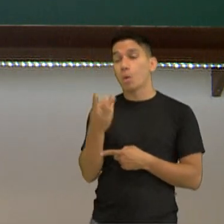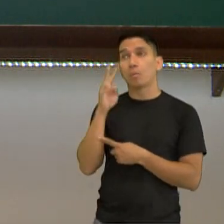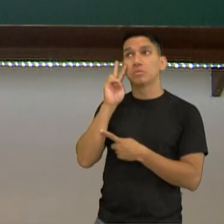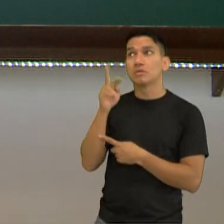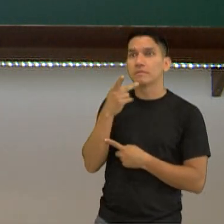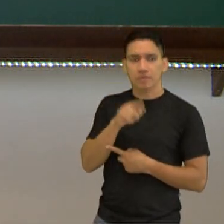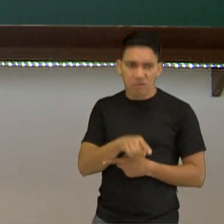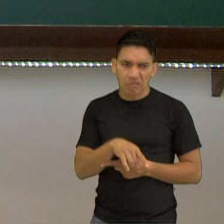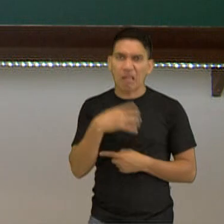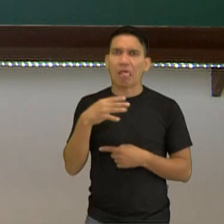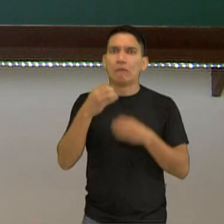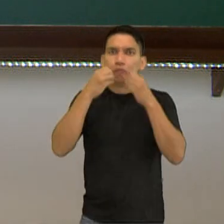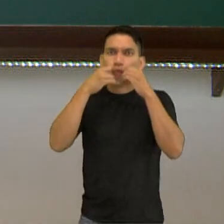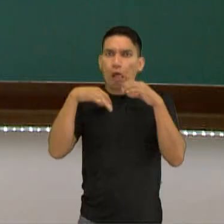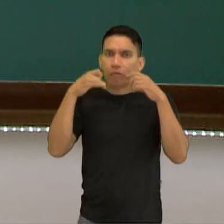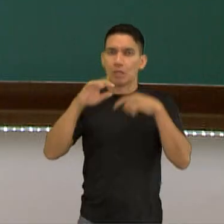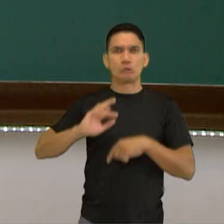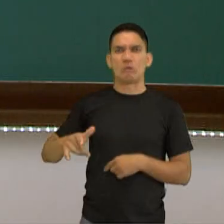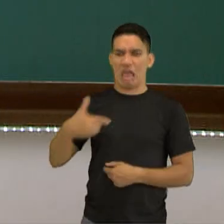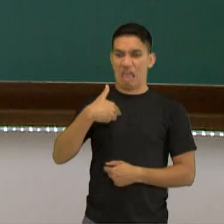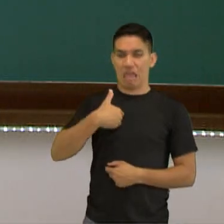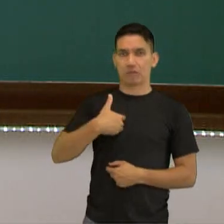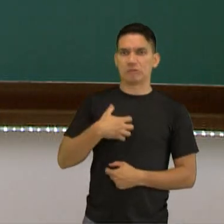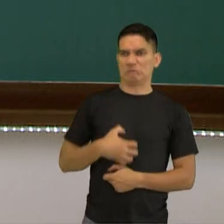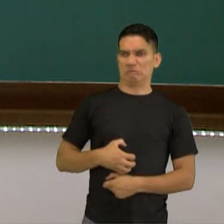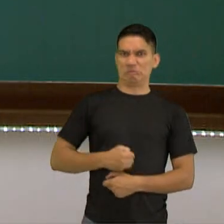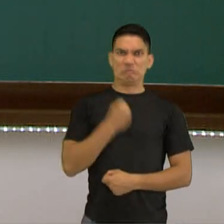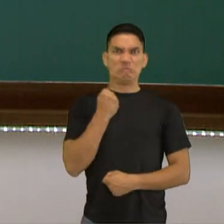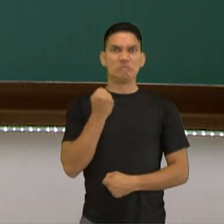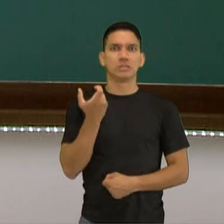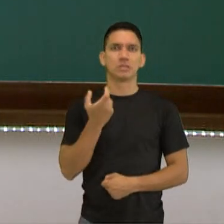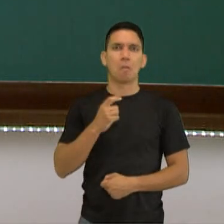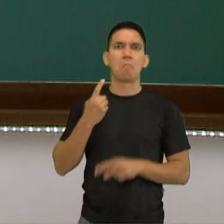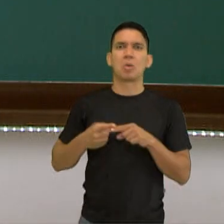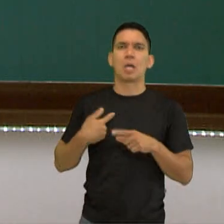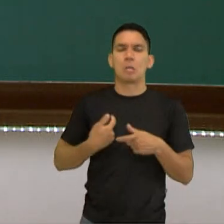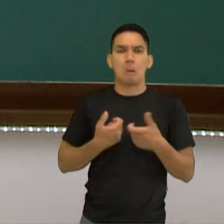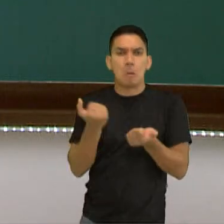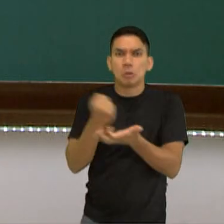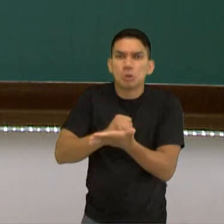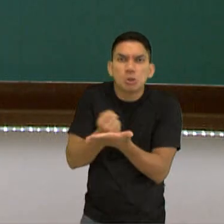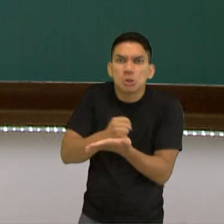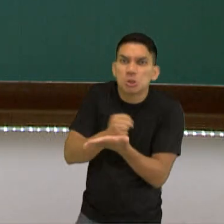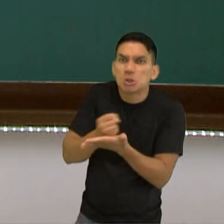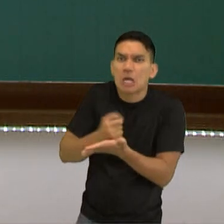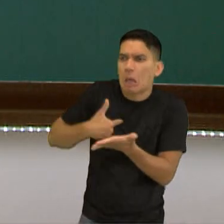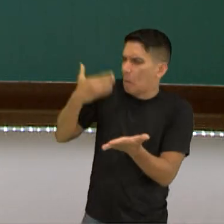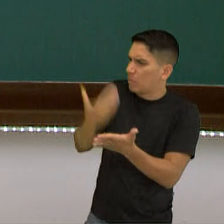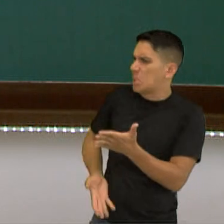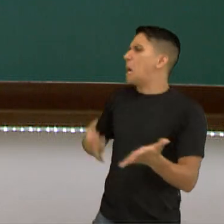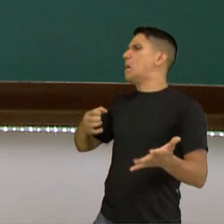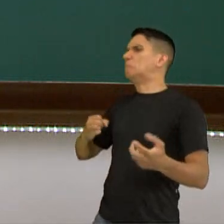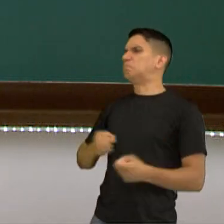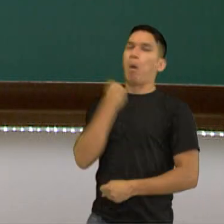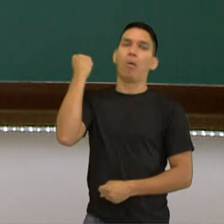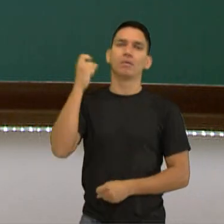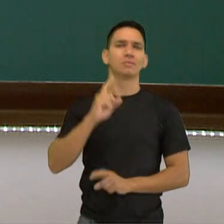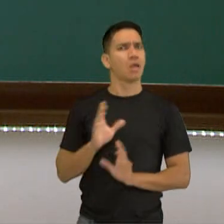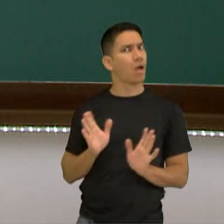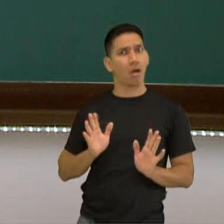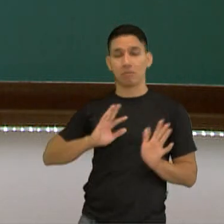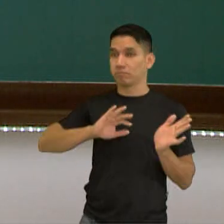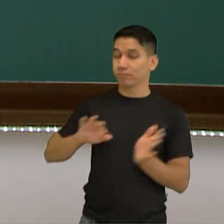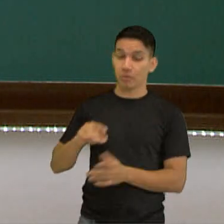raiva. E não é a raiva quando eu fico brabo porque eu estou jogando videogame com meu irmão e eu perco. Não, raiva é